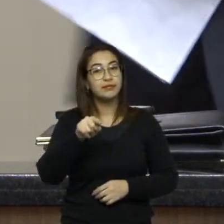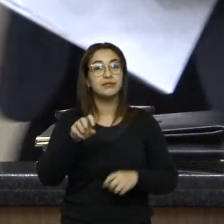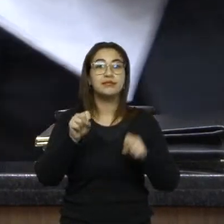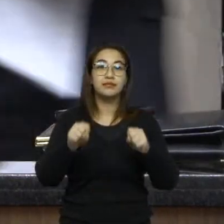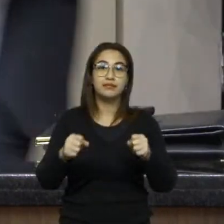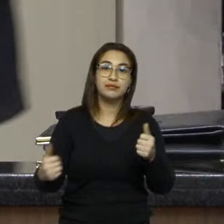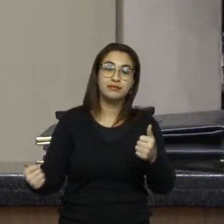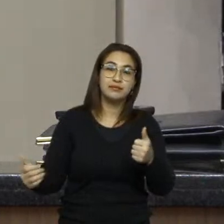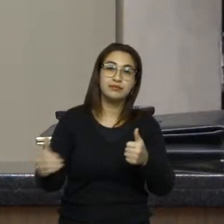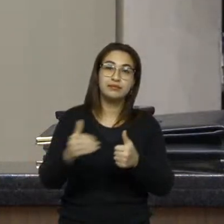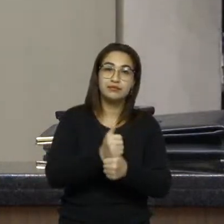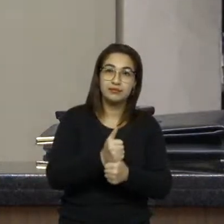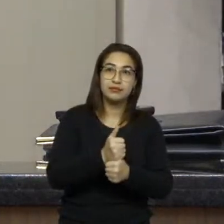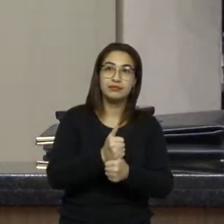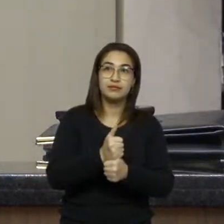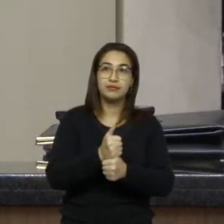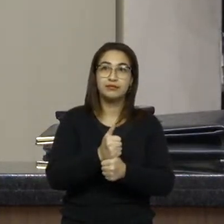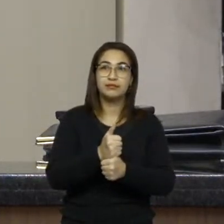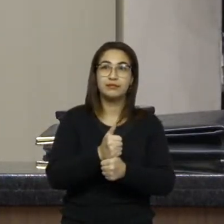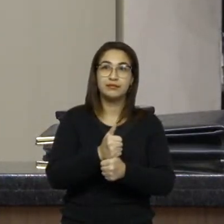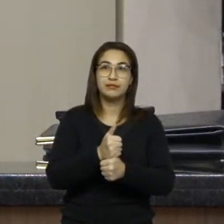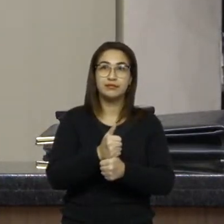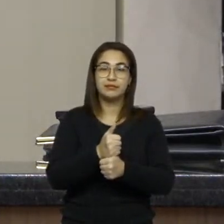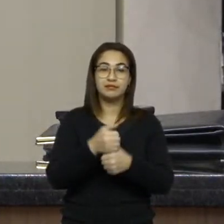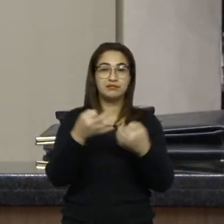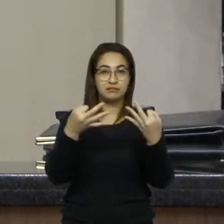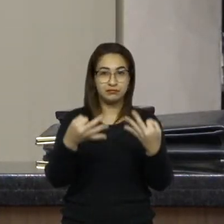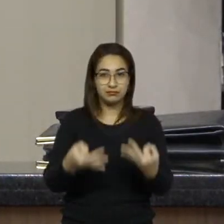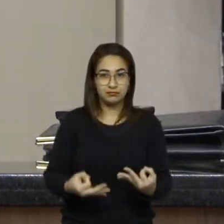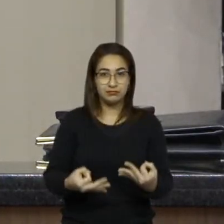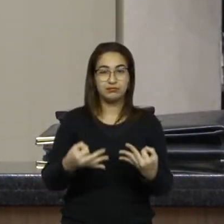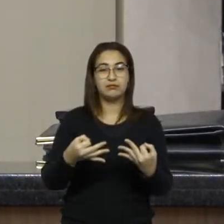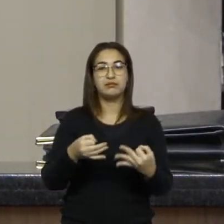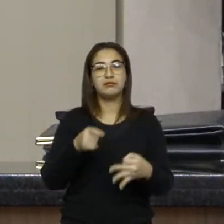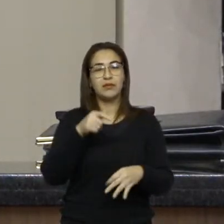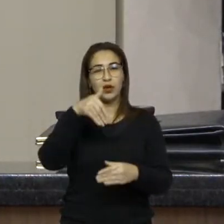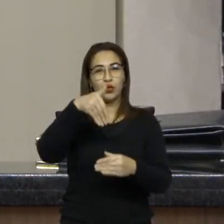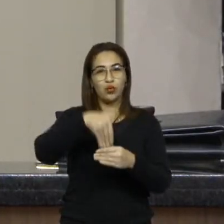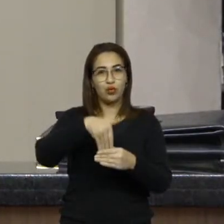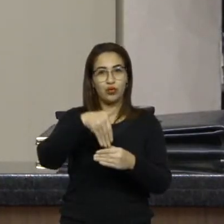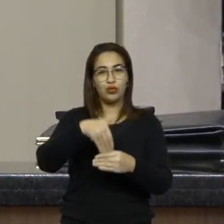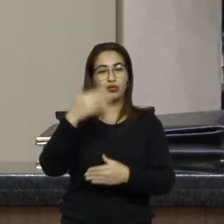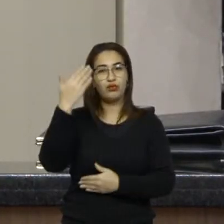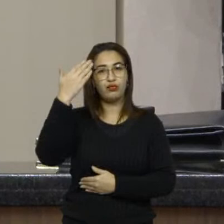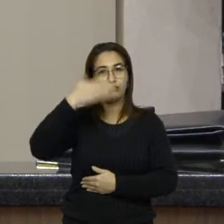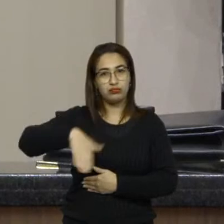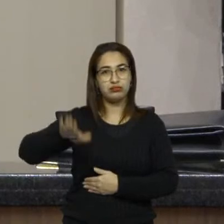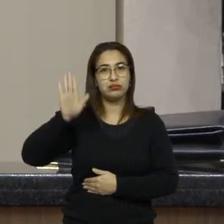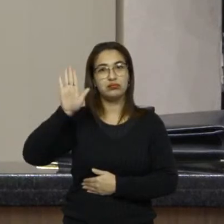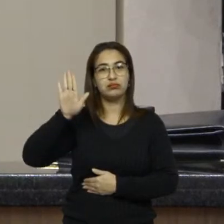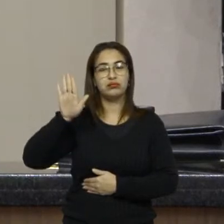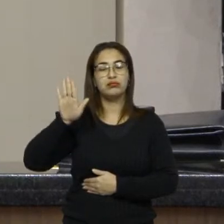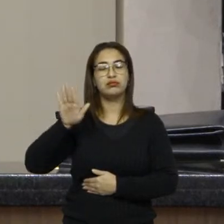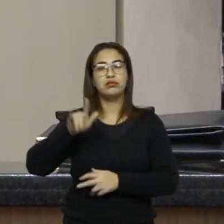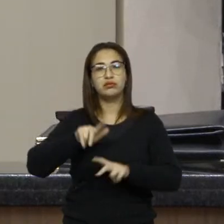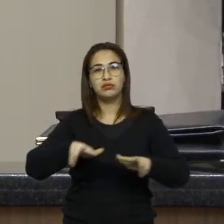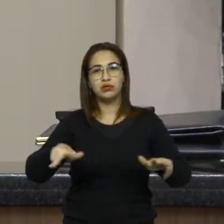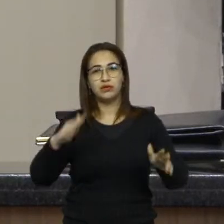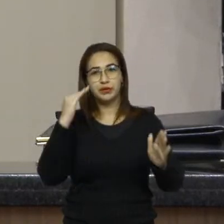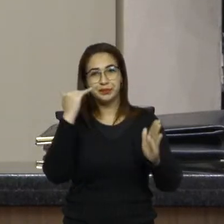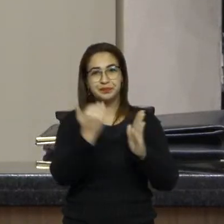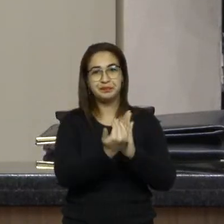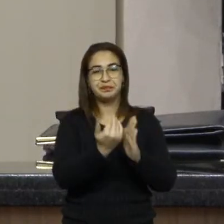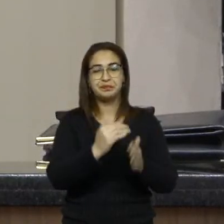aqui, fazer jus aos votos que Vossa Excelência recebeu. Seja bem-vindo aqui. Próximo horário